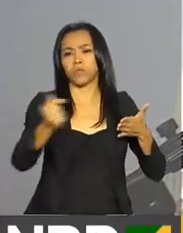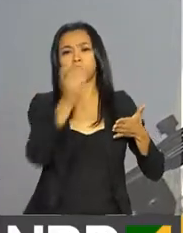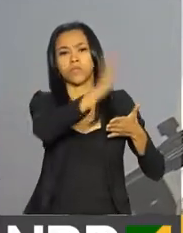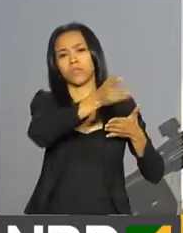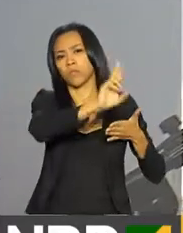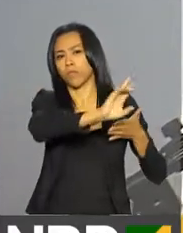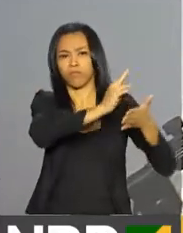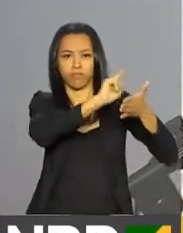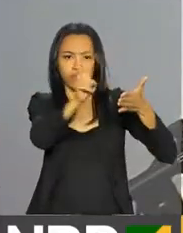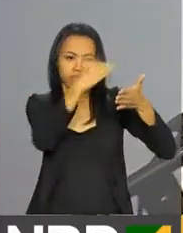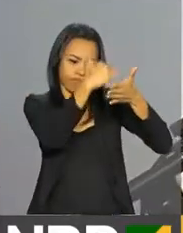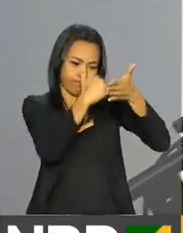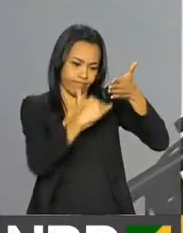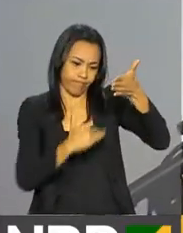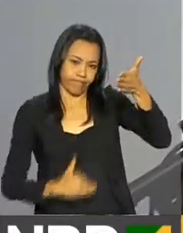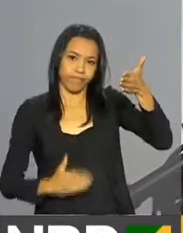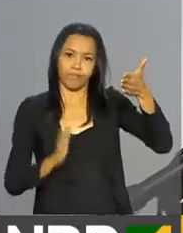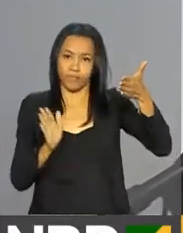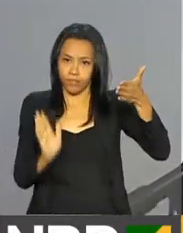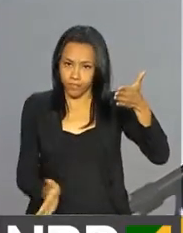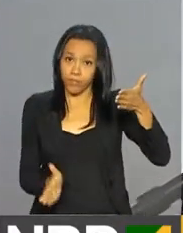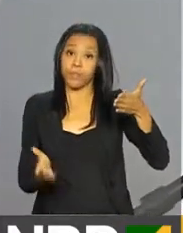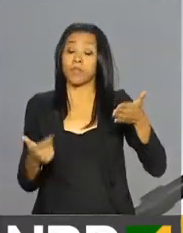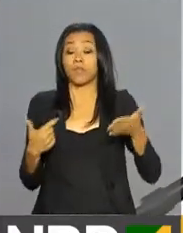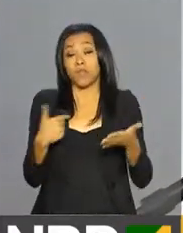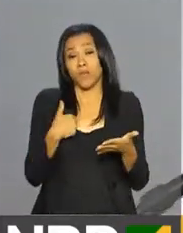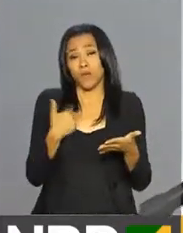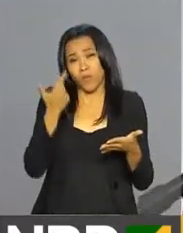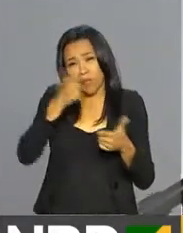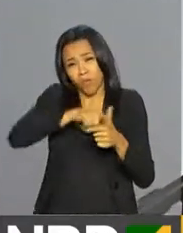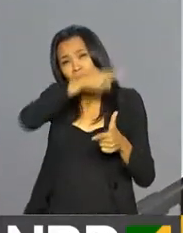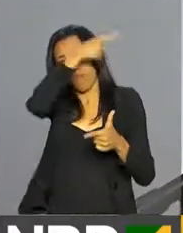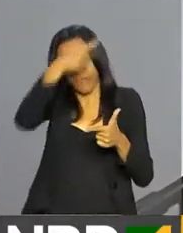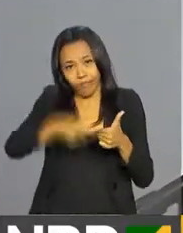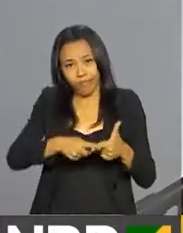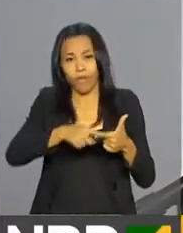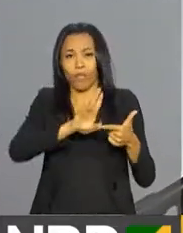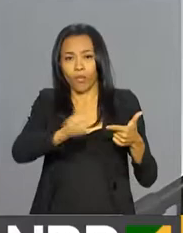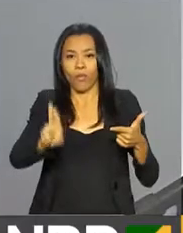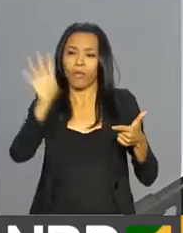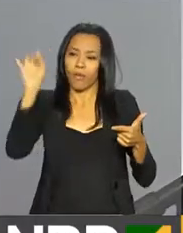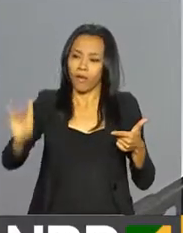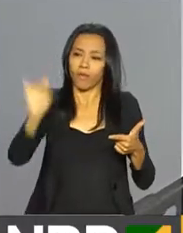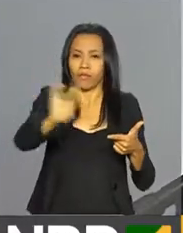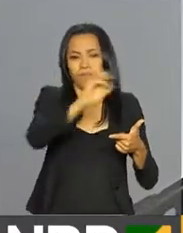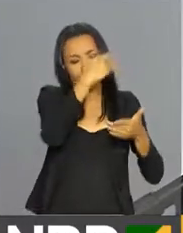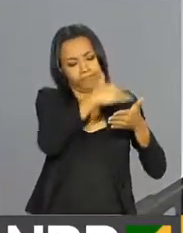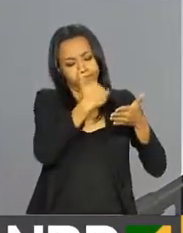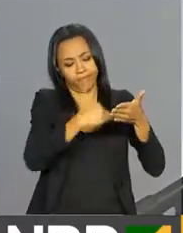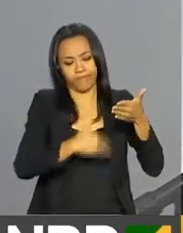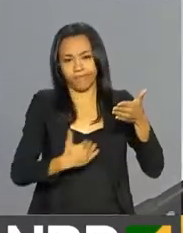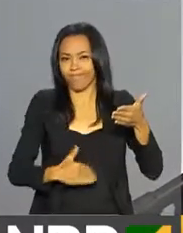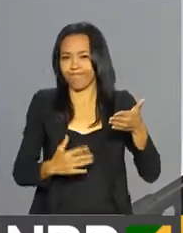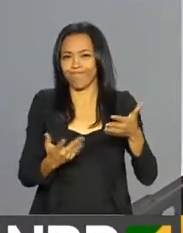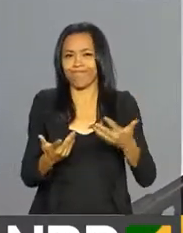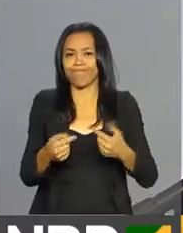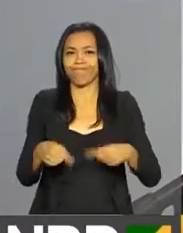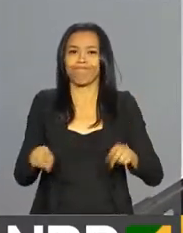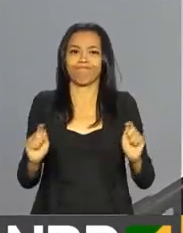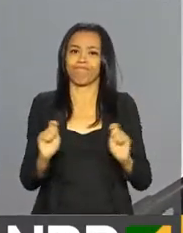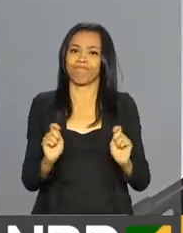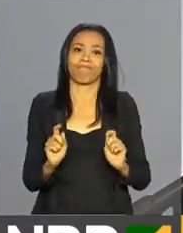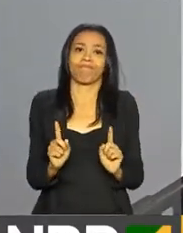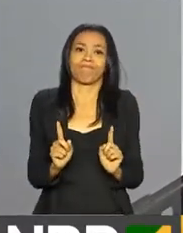de modo que eu vou a me poupar de repetir o nome por nome das autoridades é que aqui se acha não é